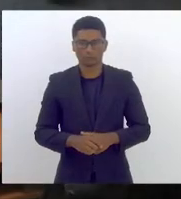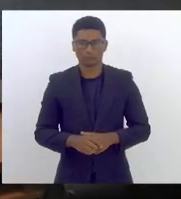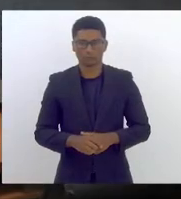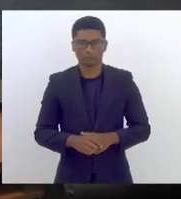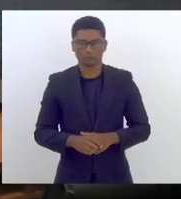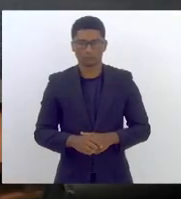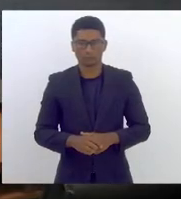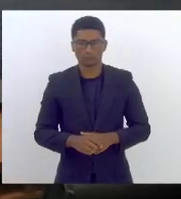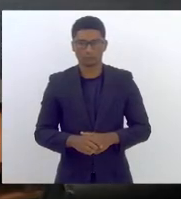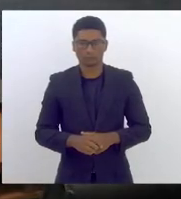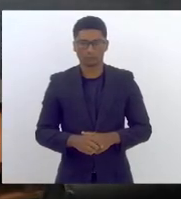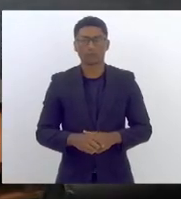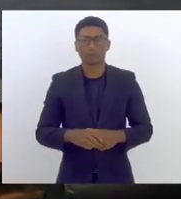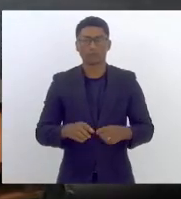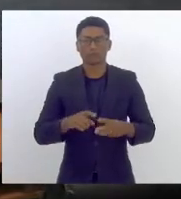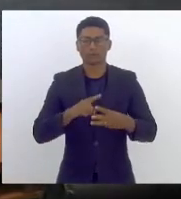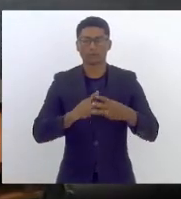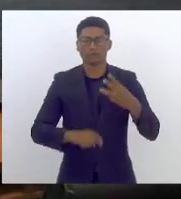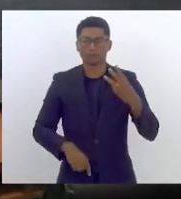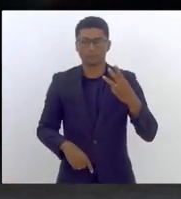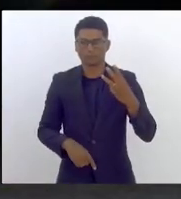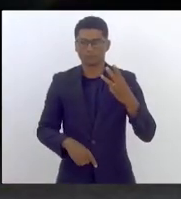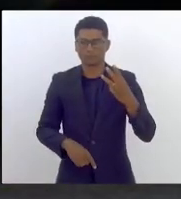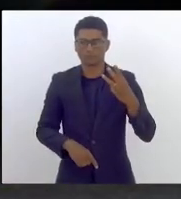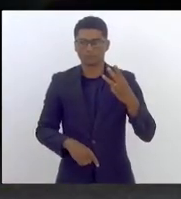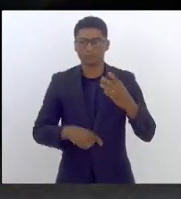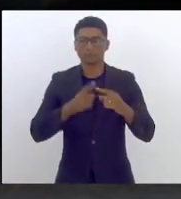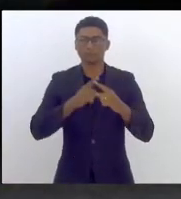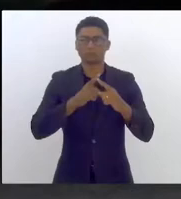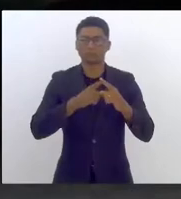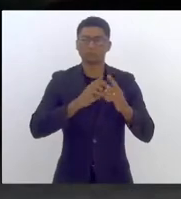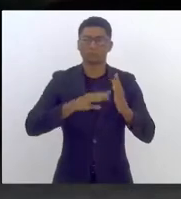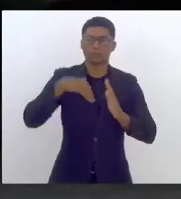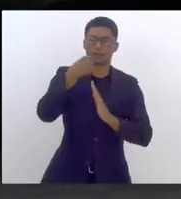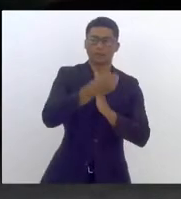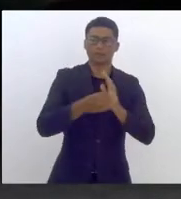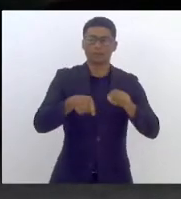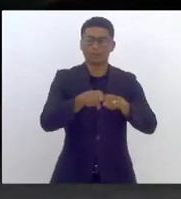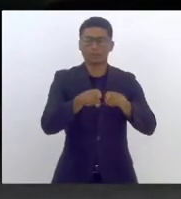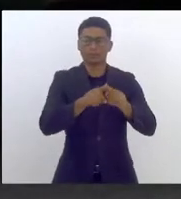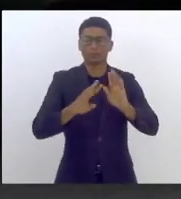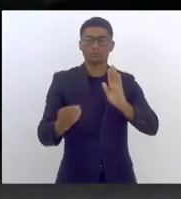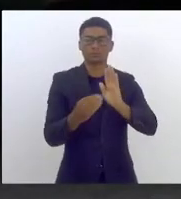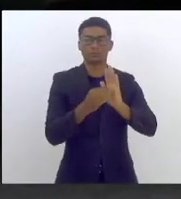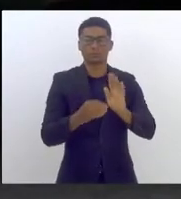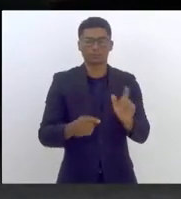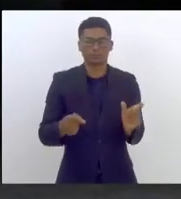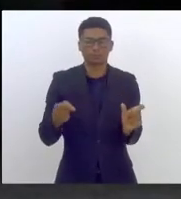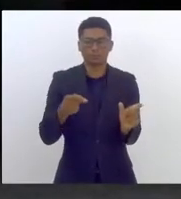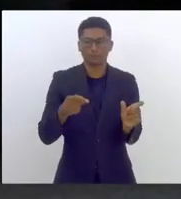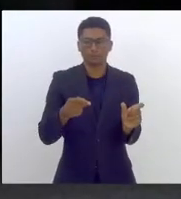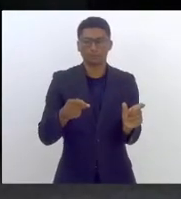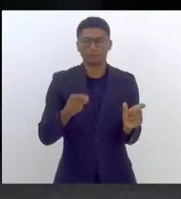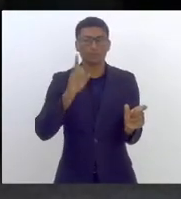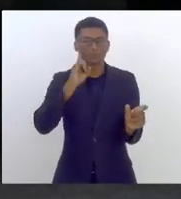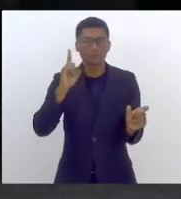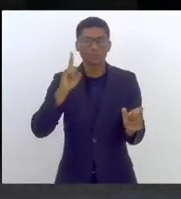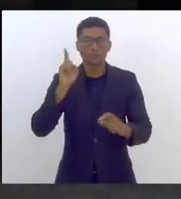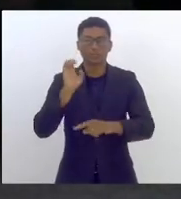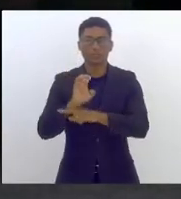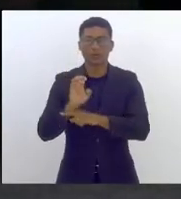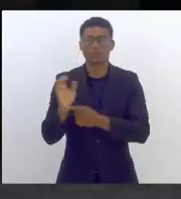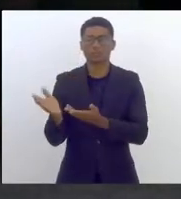não é três também no calendário também foi incluído a palavra de estadual da